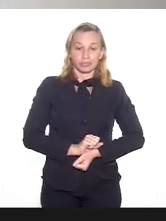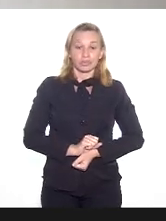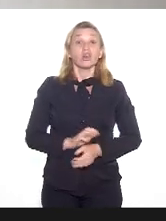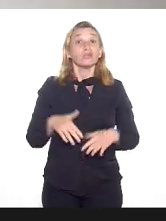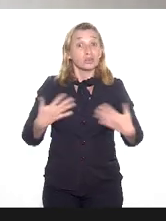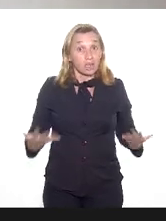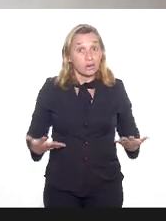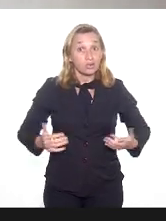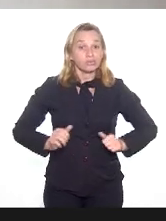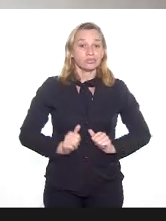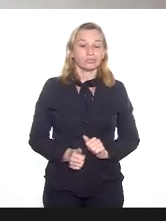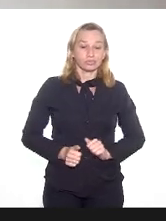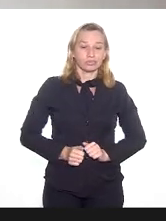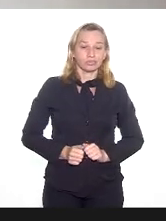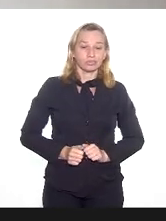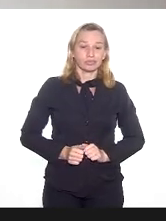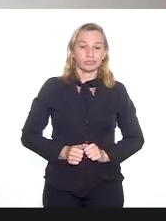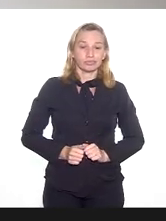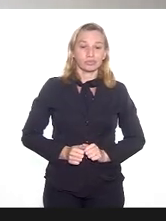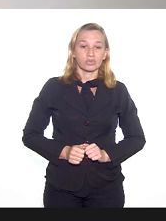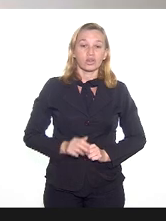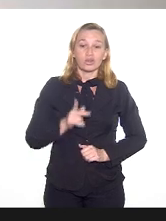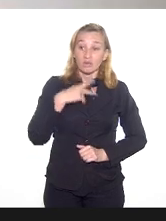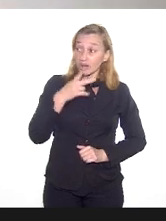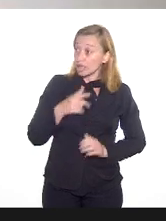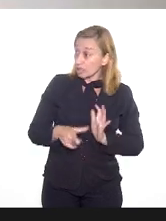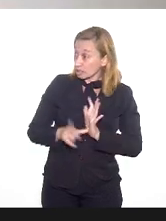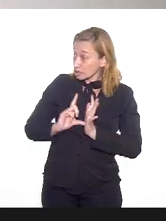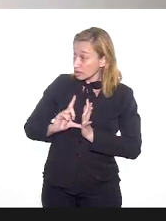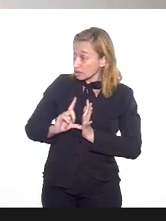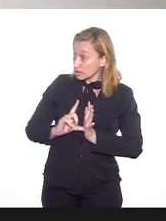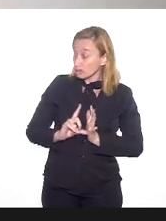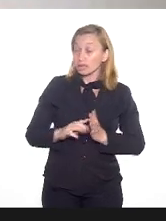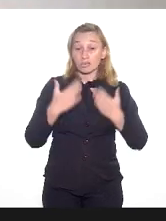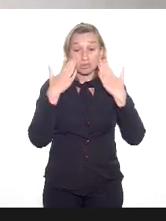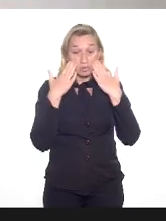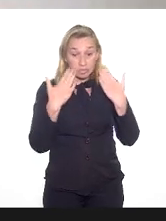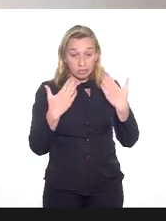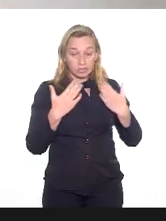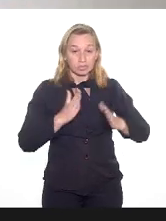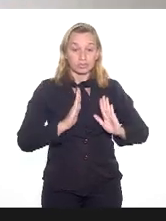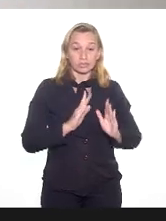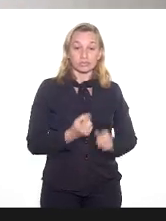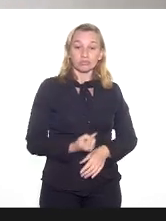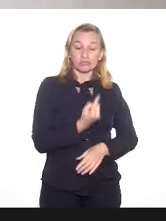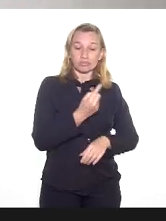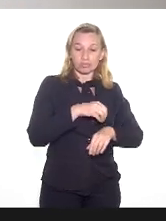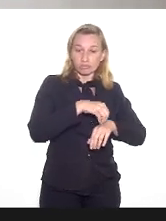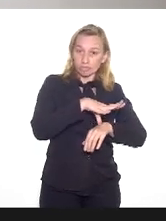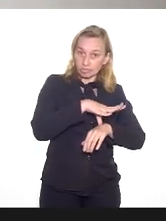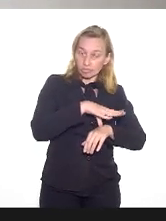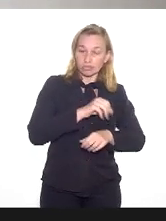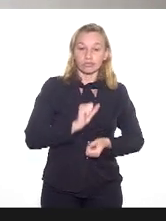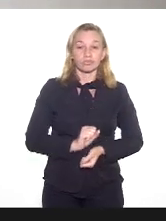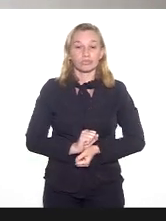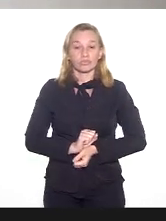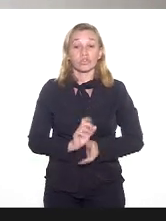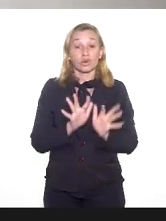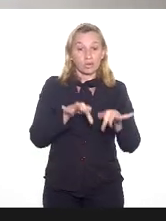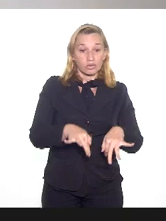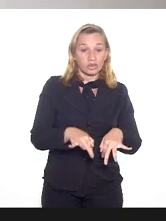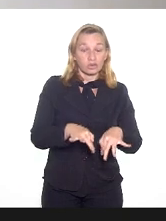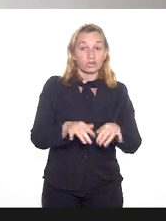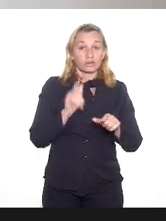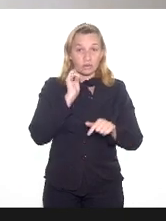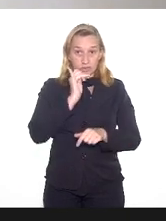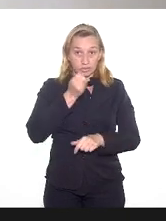Então, como eu disse anteriormente, eu apresentei um destaque, né, ao final do